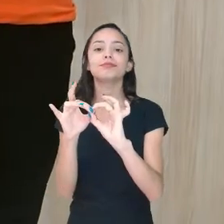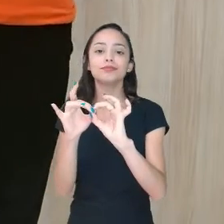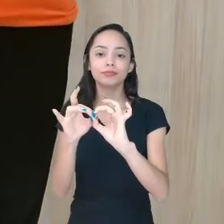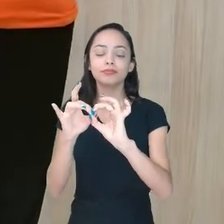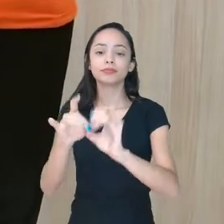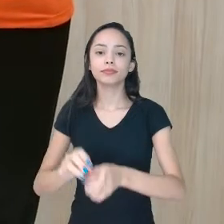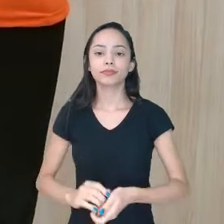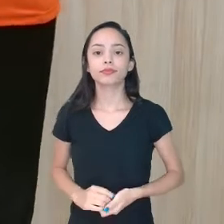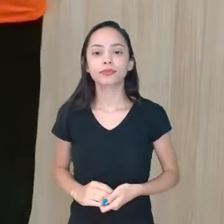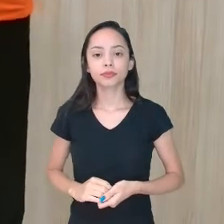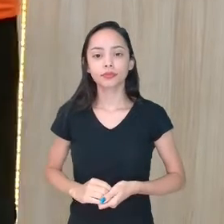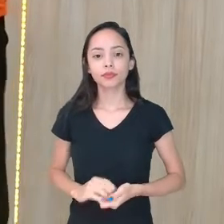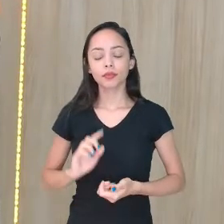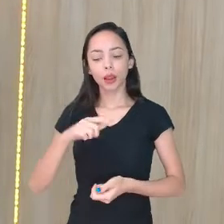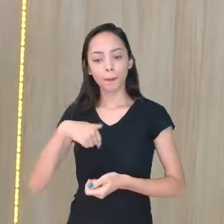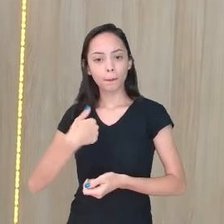materializar.